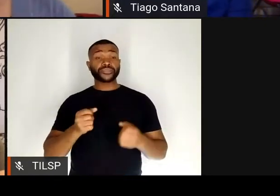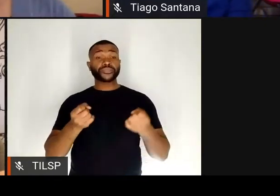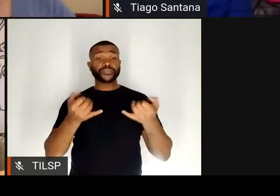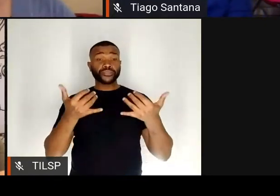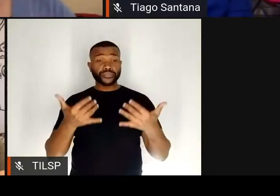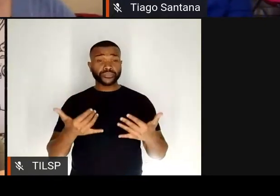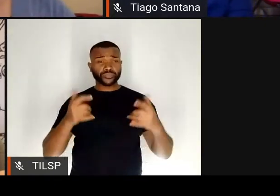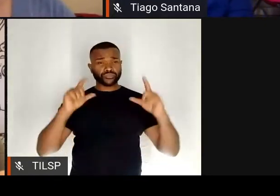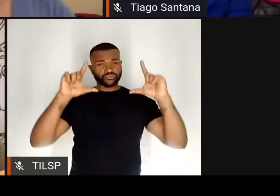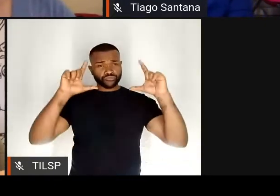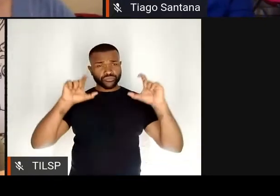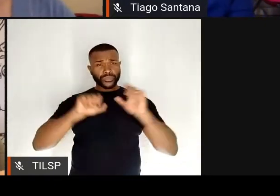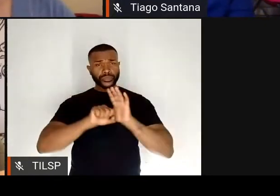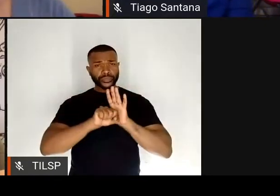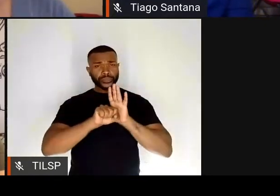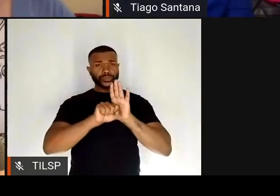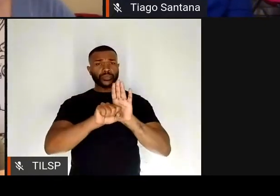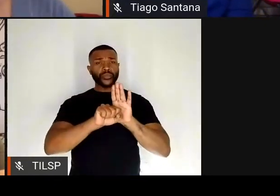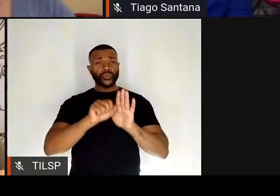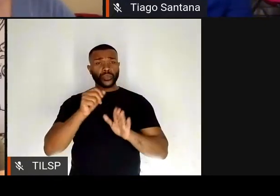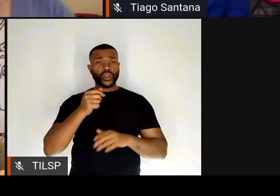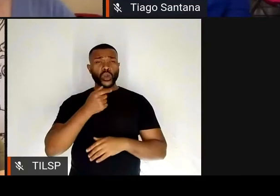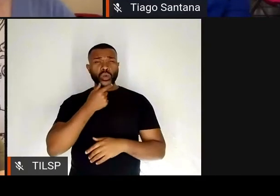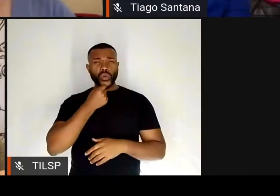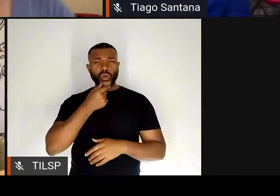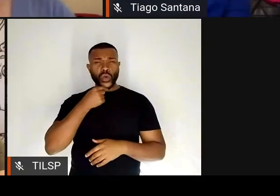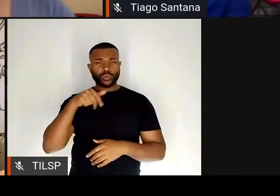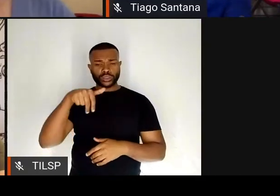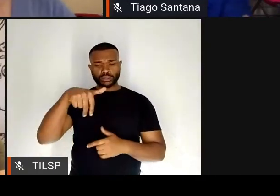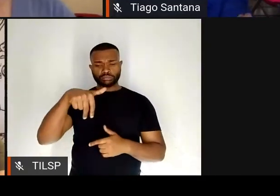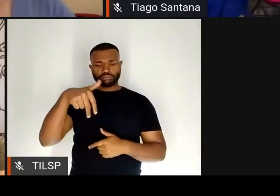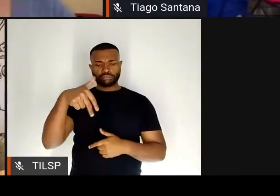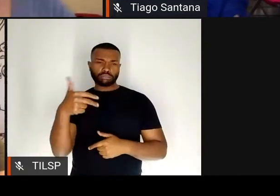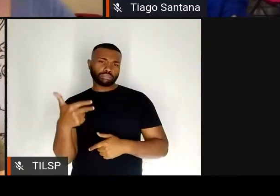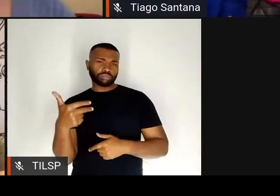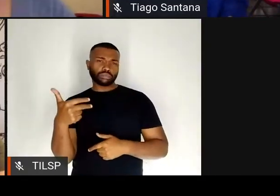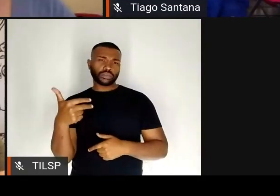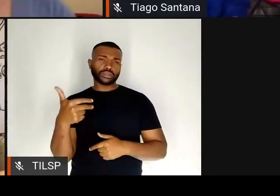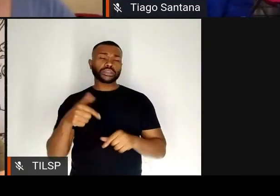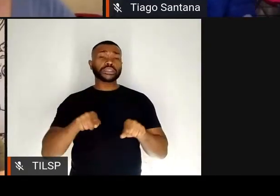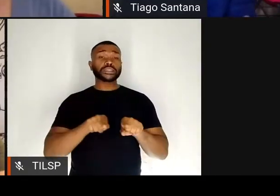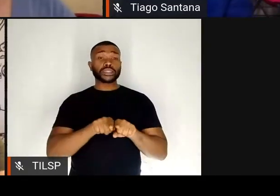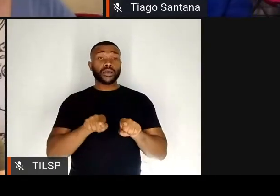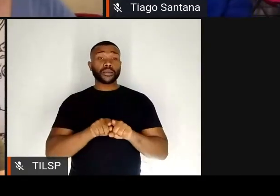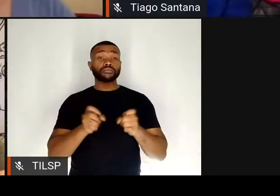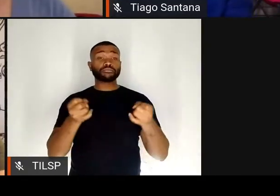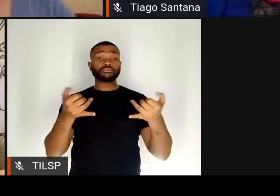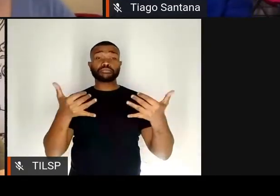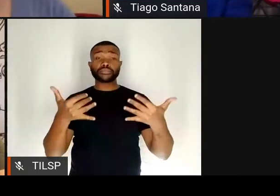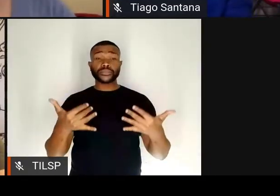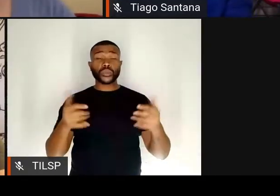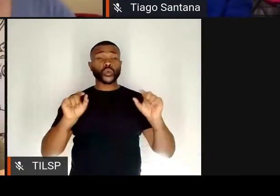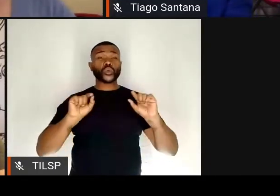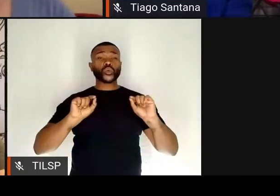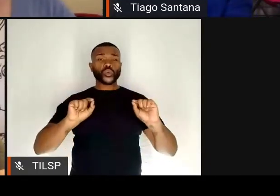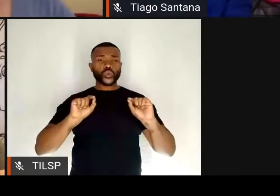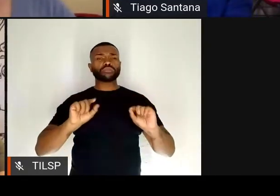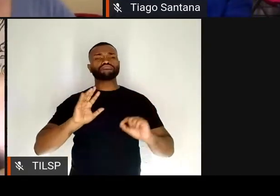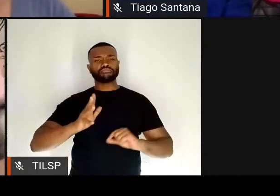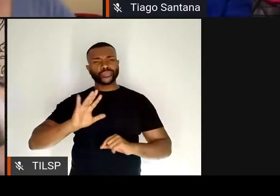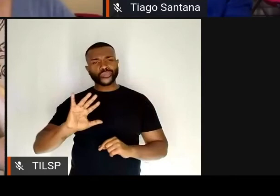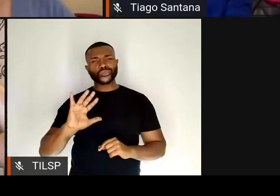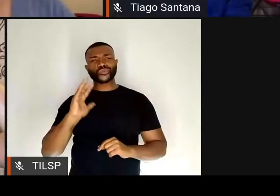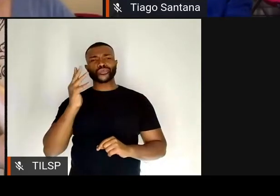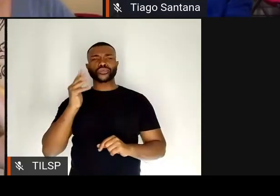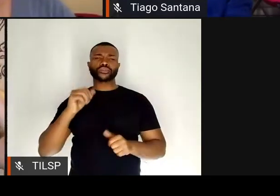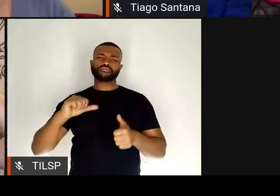Capa, né, do miliciano, né, para também trazer a questão um pouco daquilo que surge como